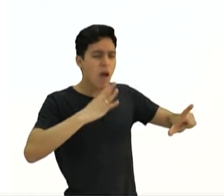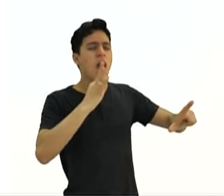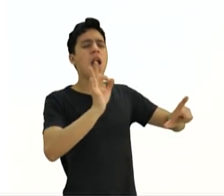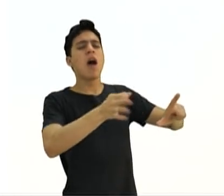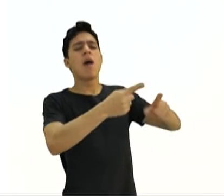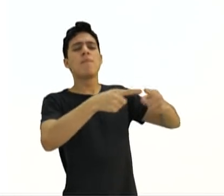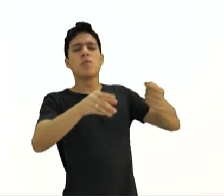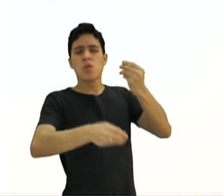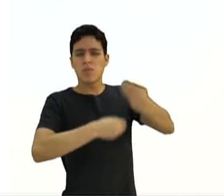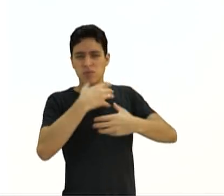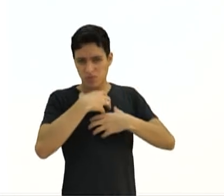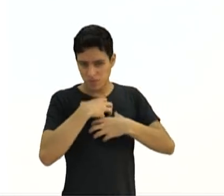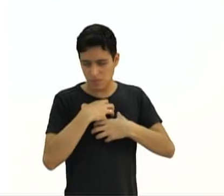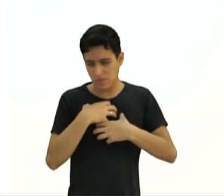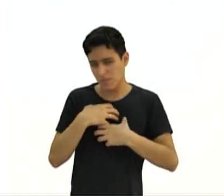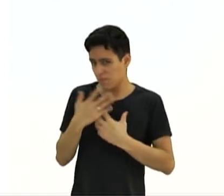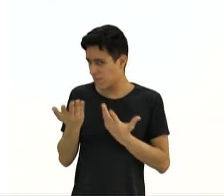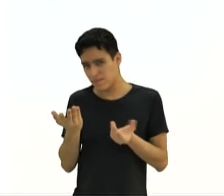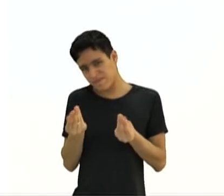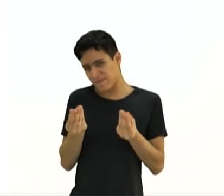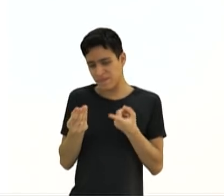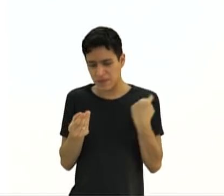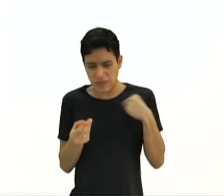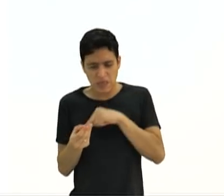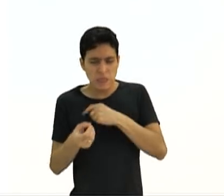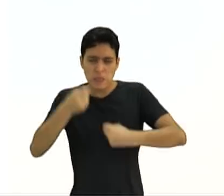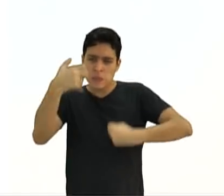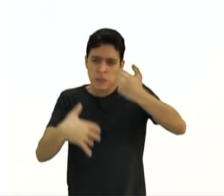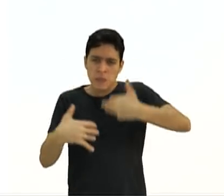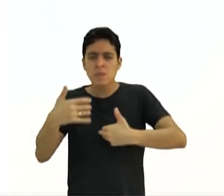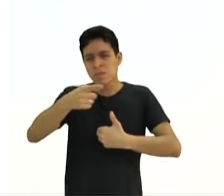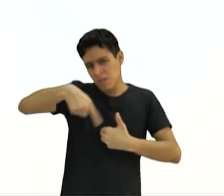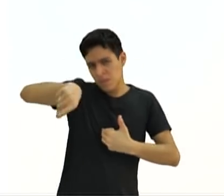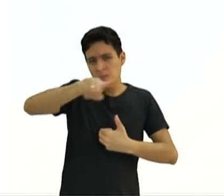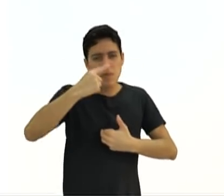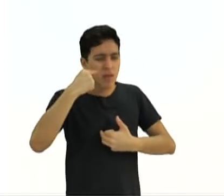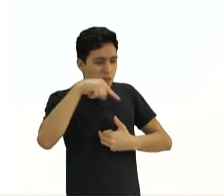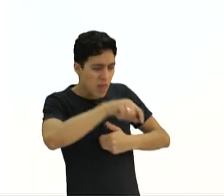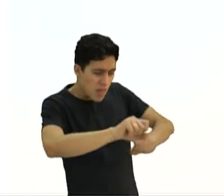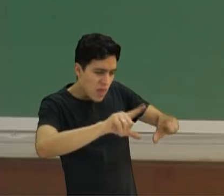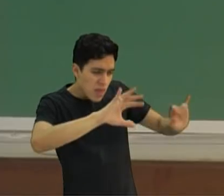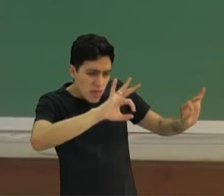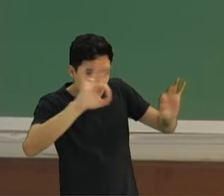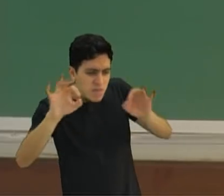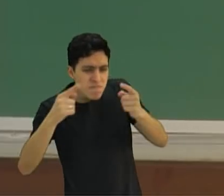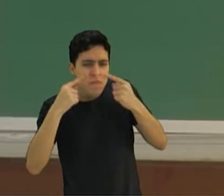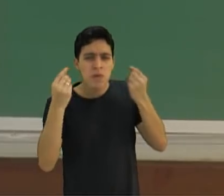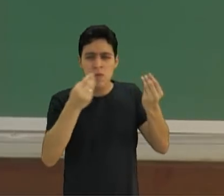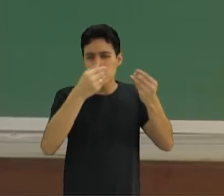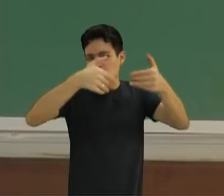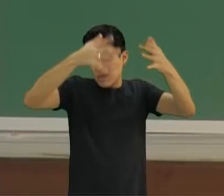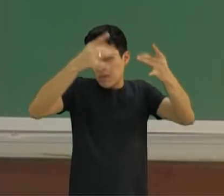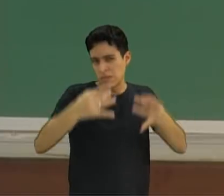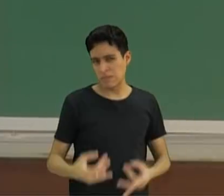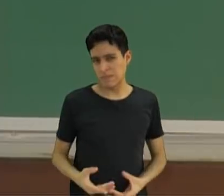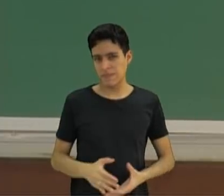música, né? Porque a gente só fala e não escuta. Então, nesse vídeo você vai poder ter acesso a isso.